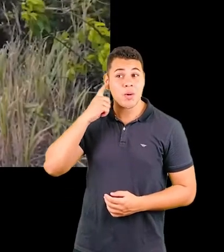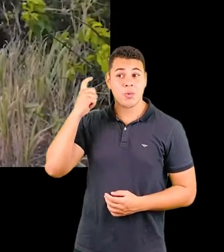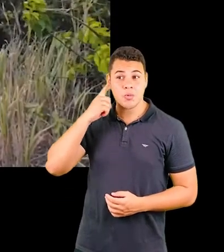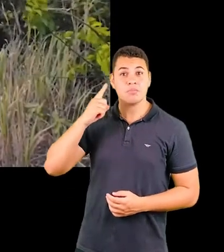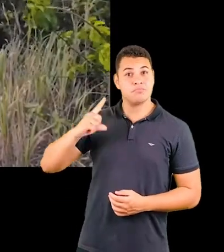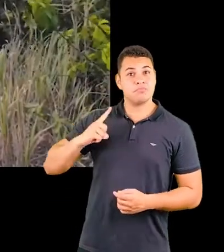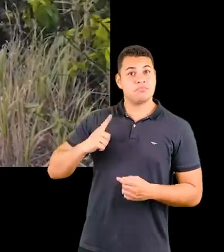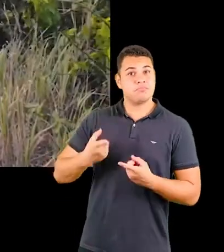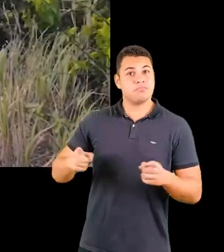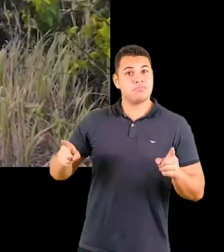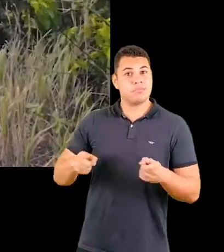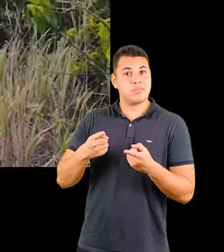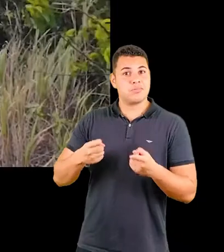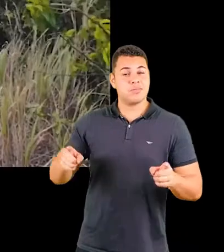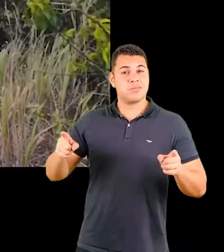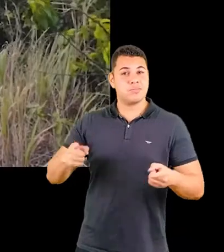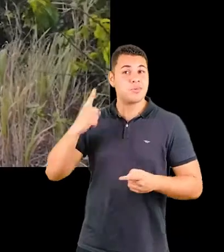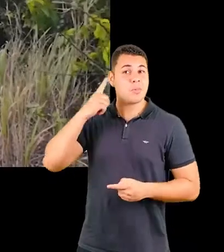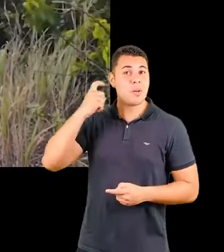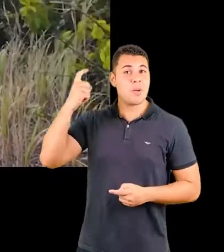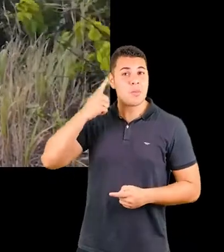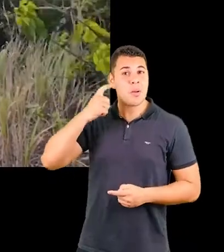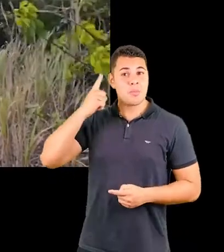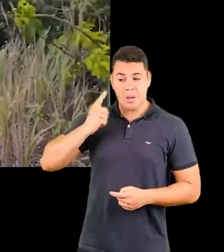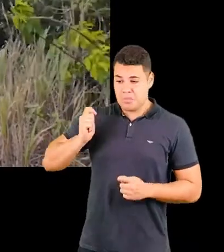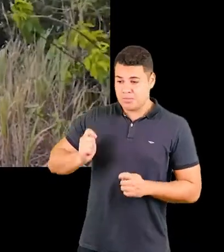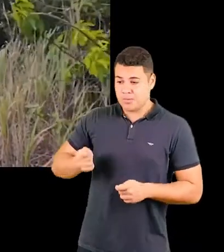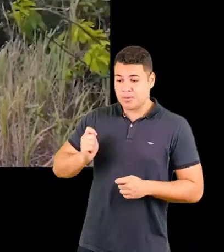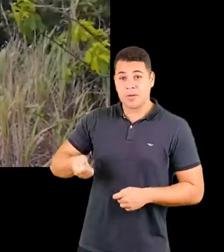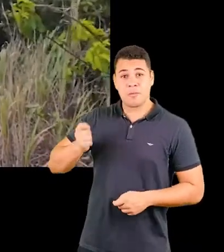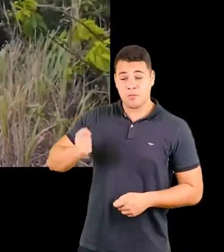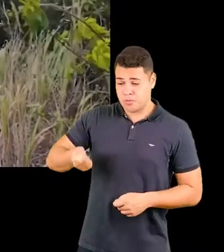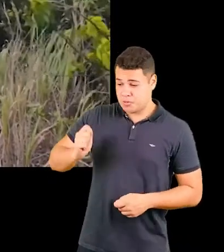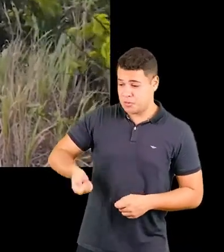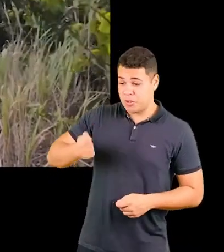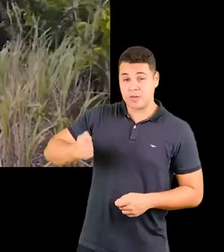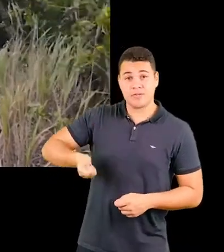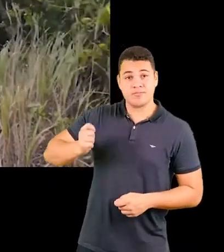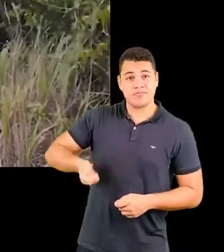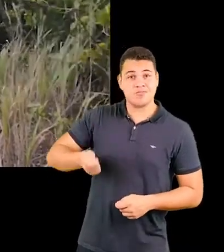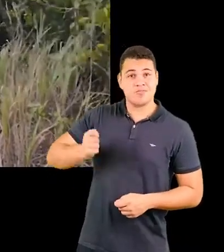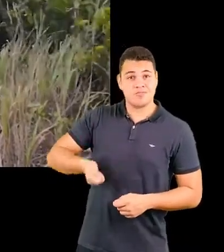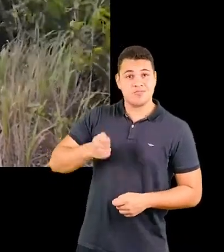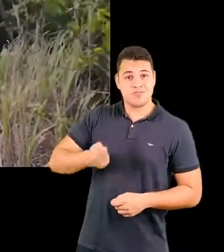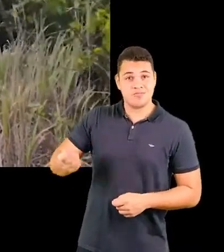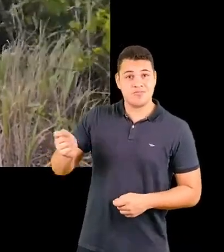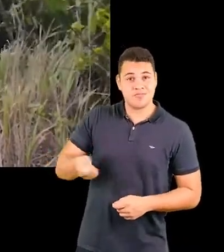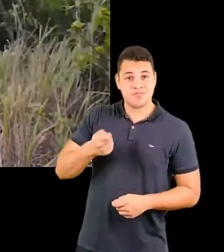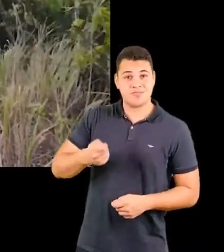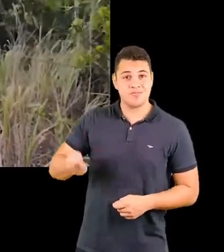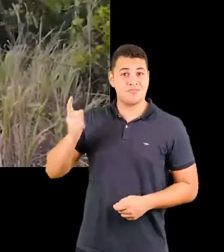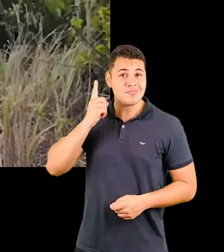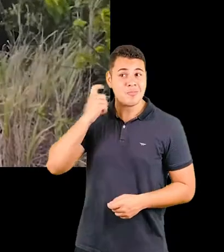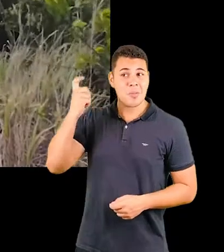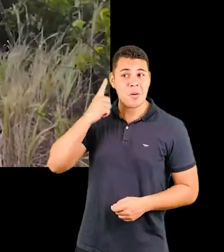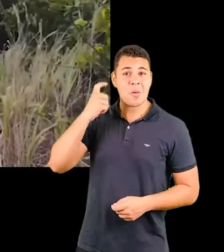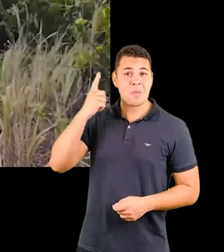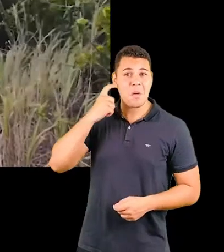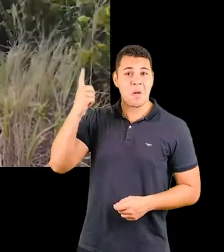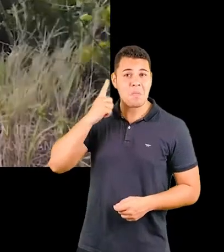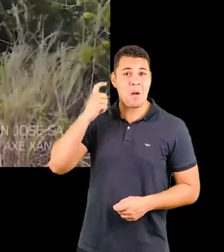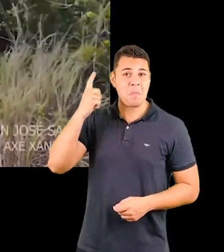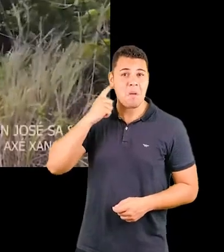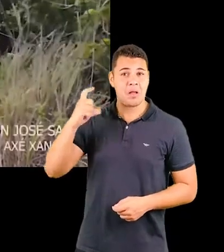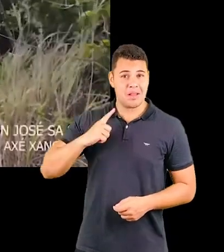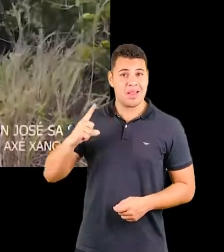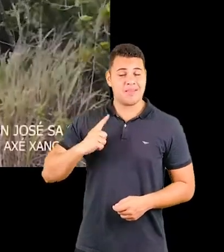Iraquitã José da Silva, Alagbe, Duile, Axé, Xanguairá, surge entre a plantação. Ele tem pele parda, olhos pretos,